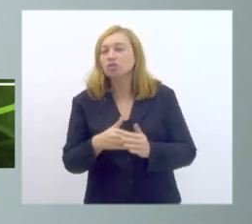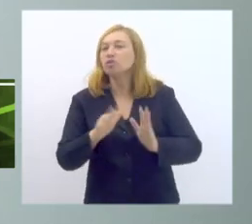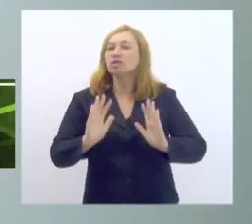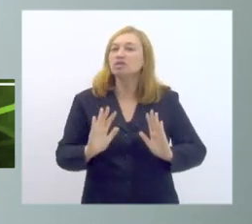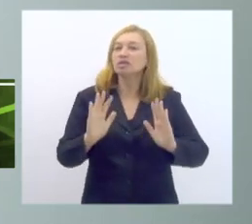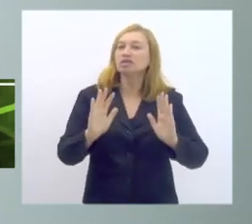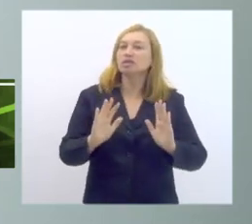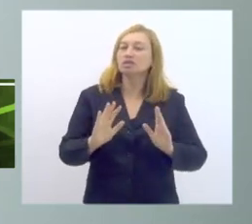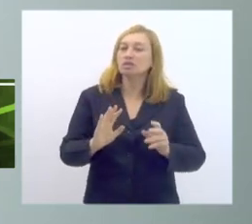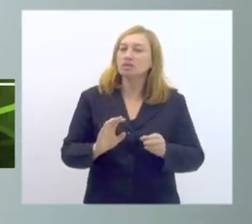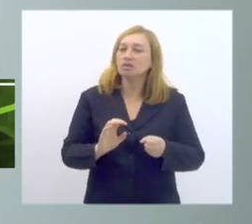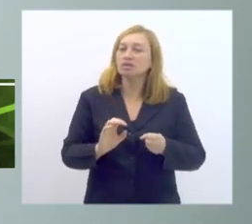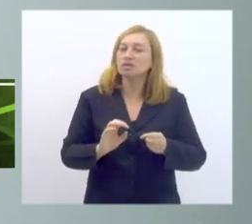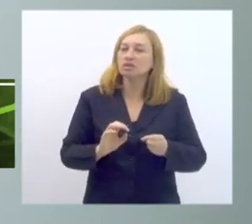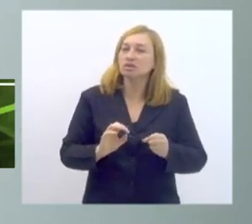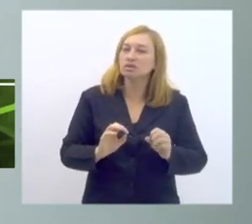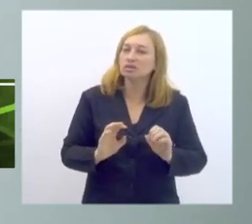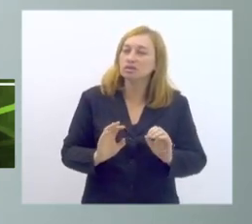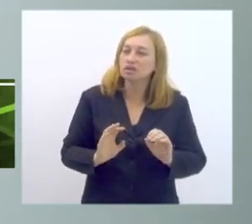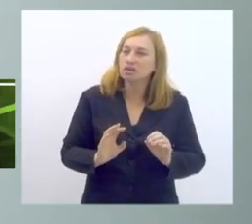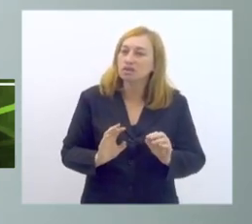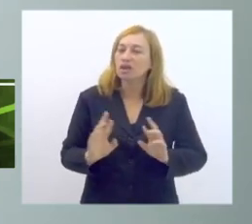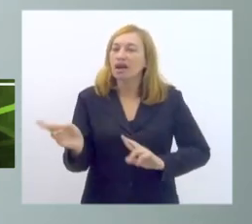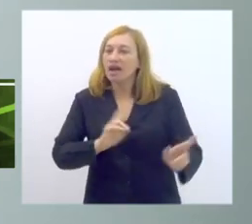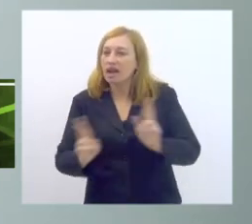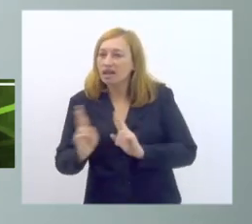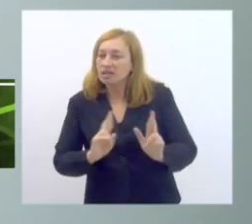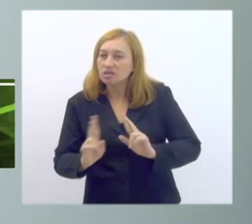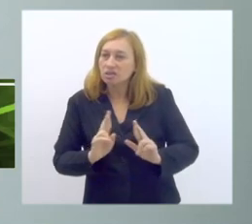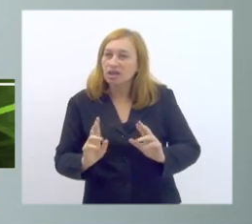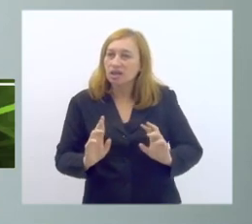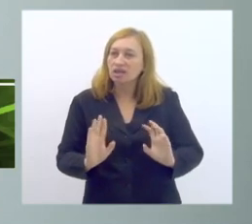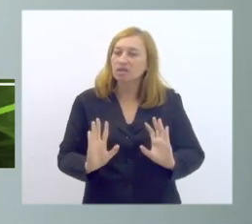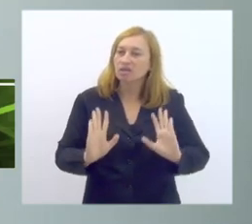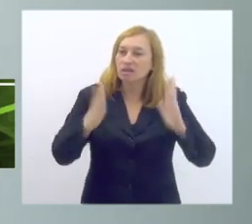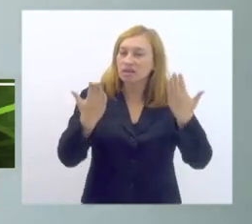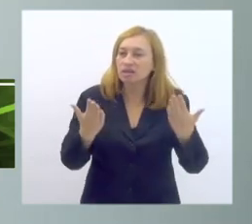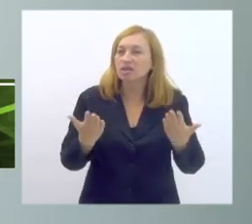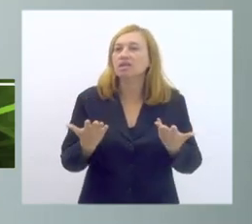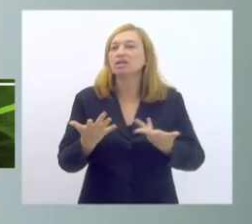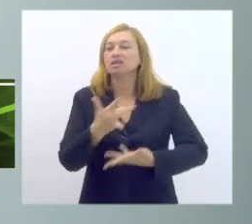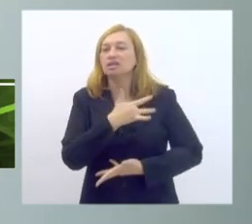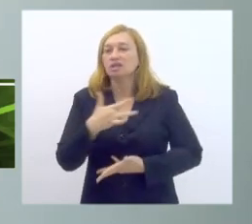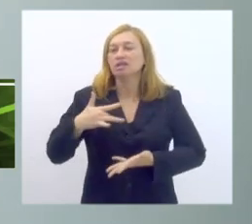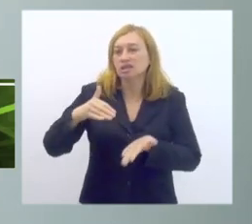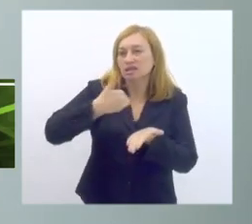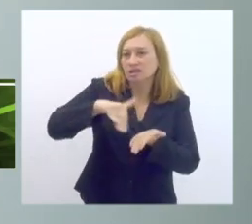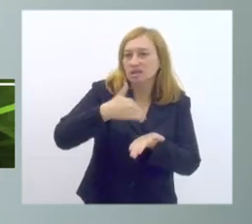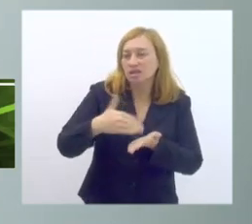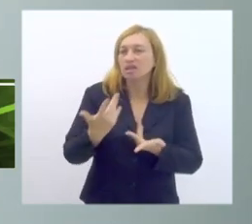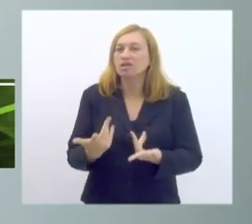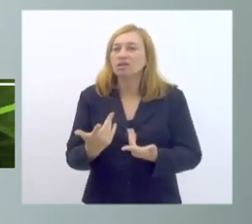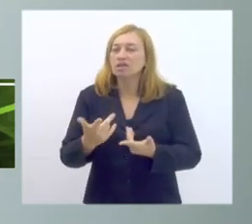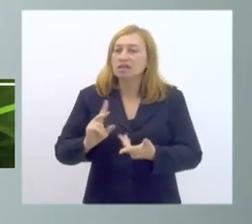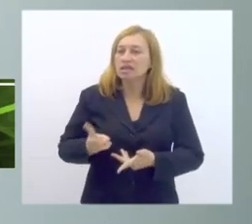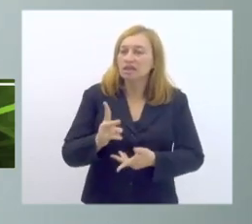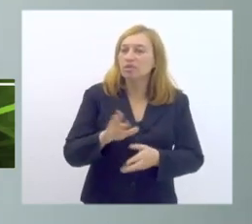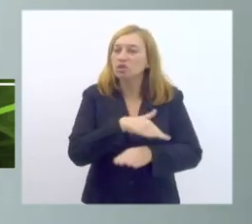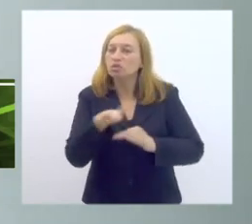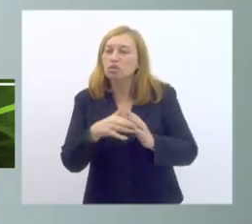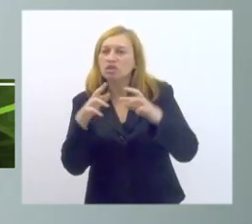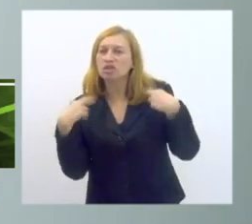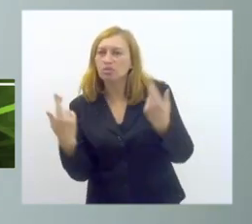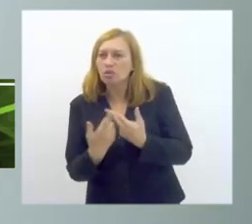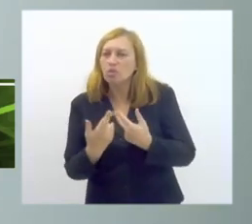em todos os eventos. A gente sempre está, em todos os eventos relacionados à Secretaria de Saúde, ela sempre está presente em todas as reuniões.